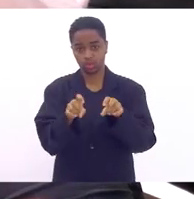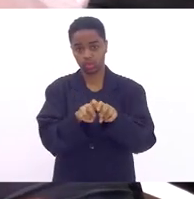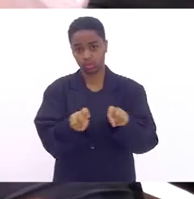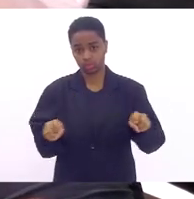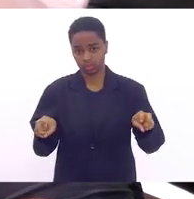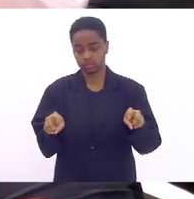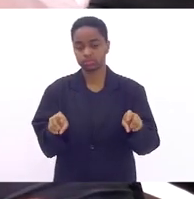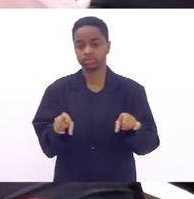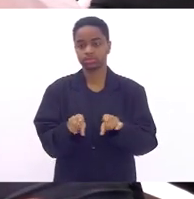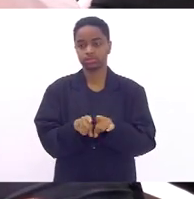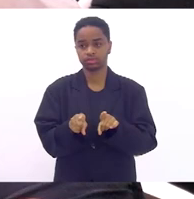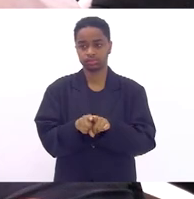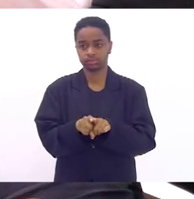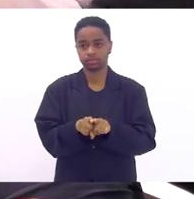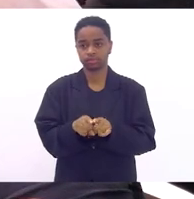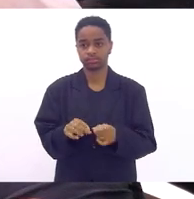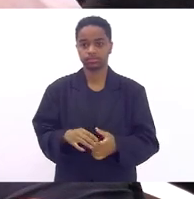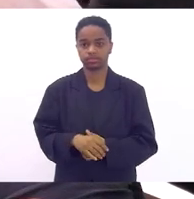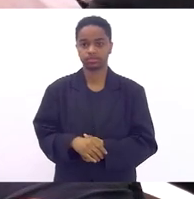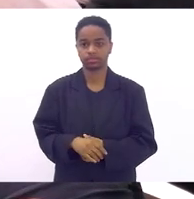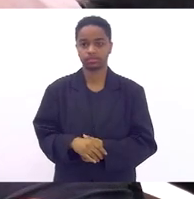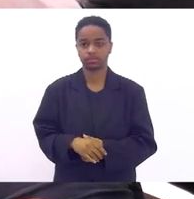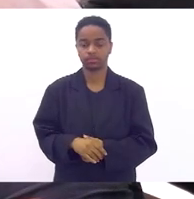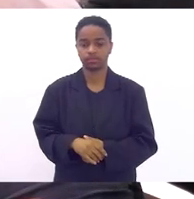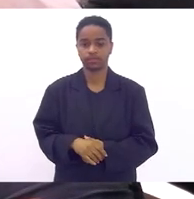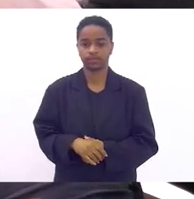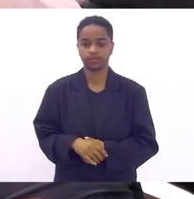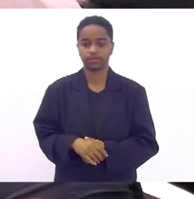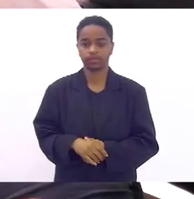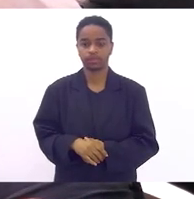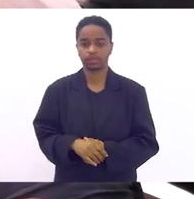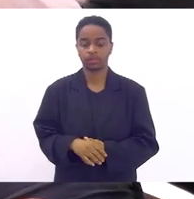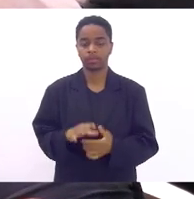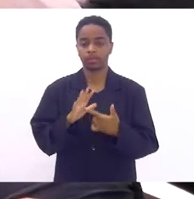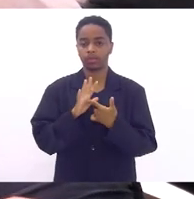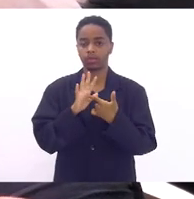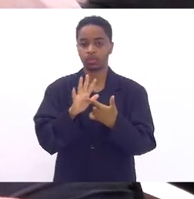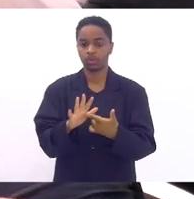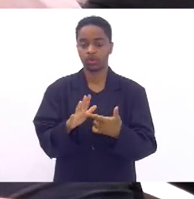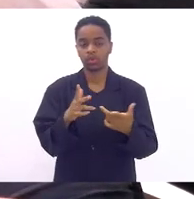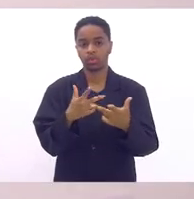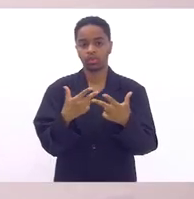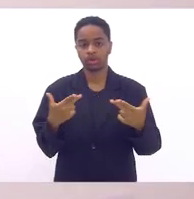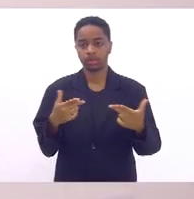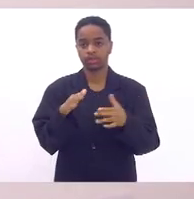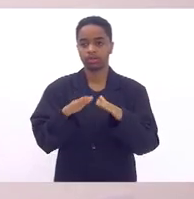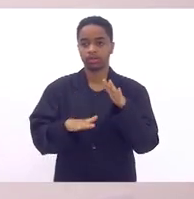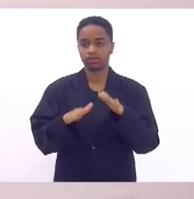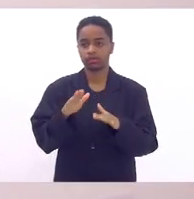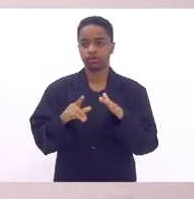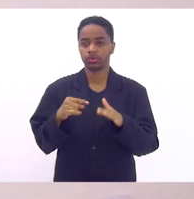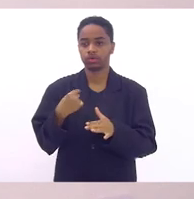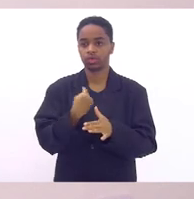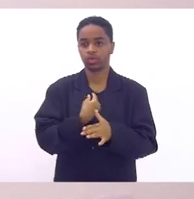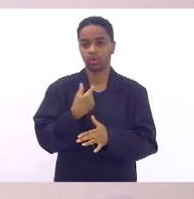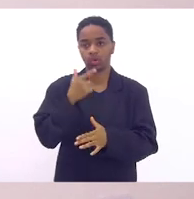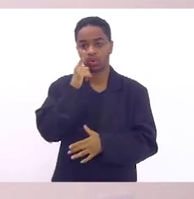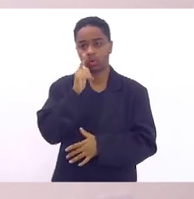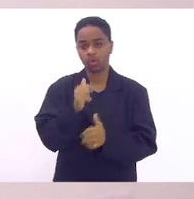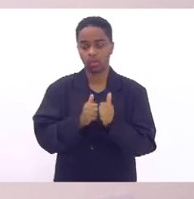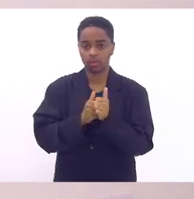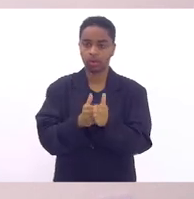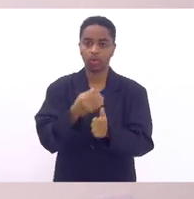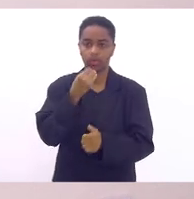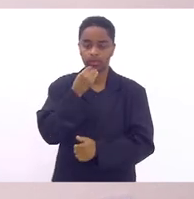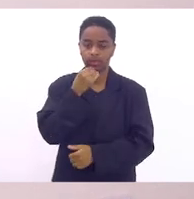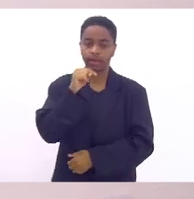pancera também E jogaram luz eu acho que talvez uma das coisas que a a gente possa tá tá acompanhando é claro que o Estado do Rio de